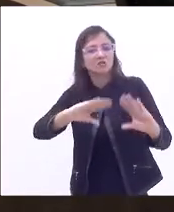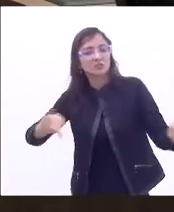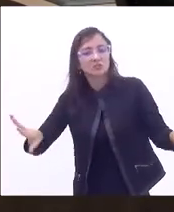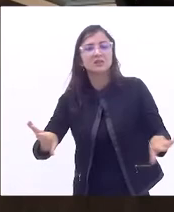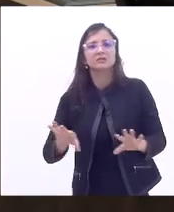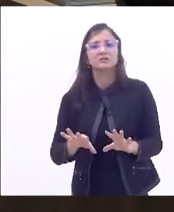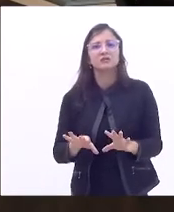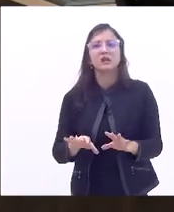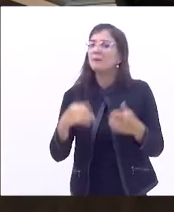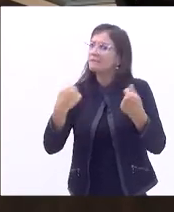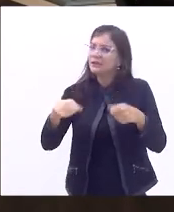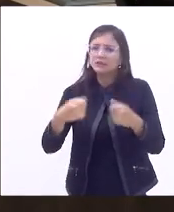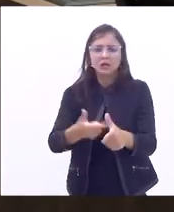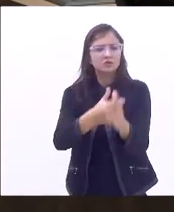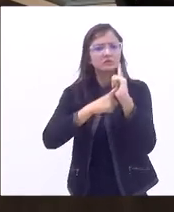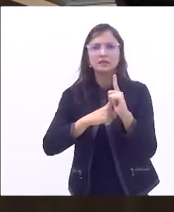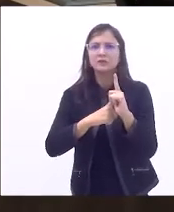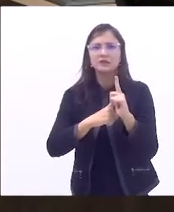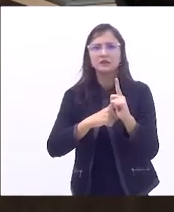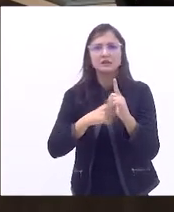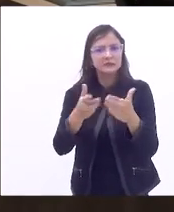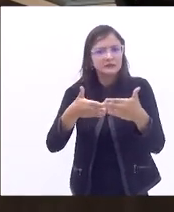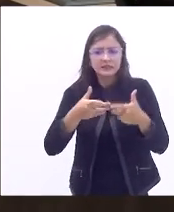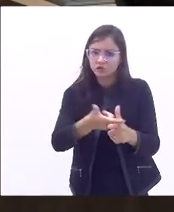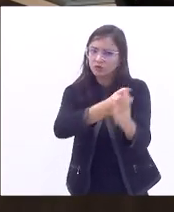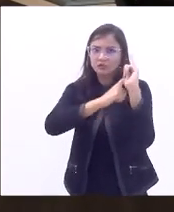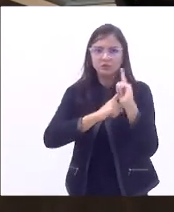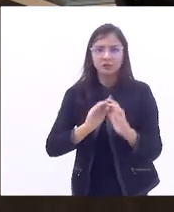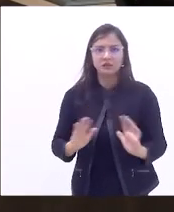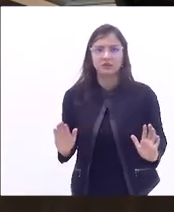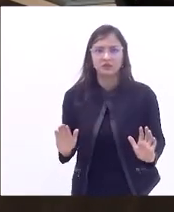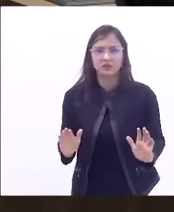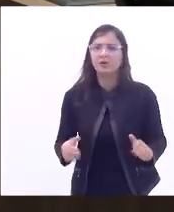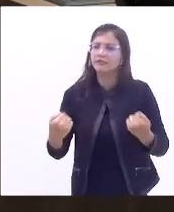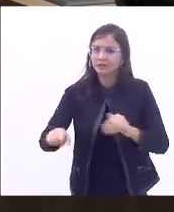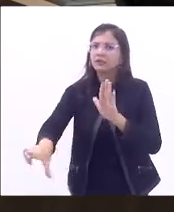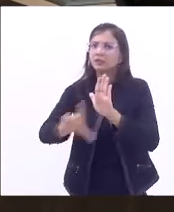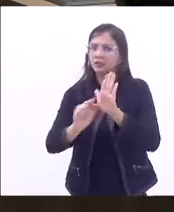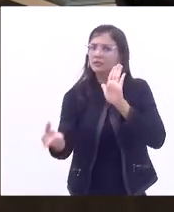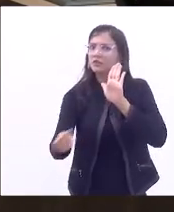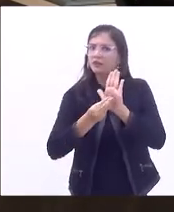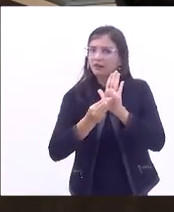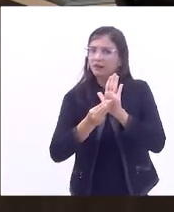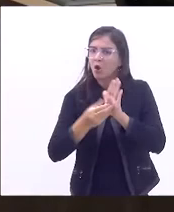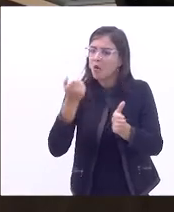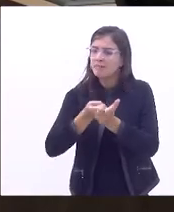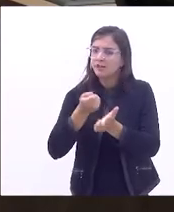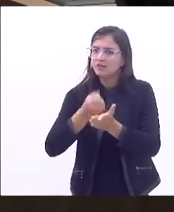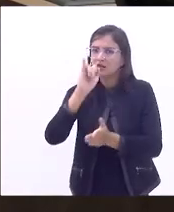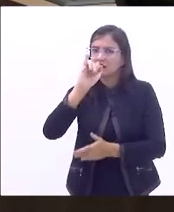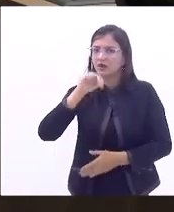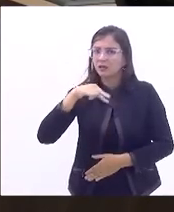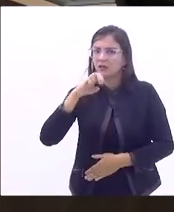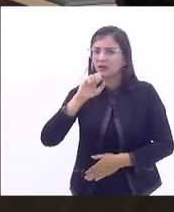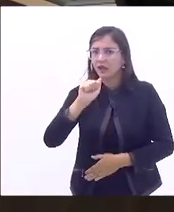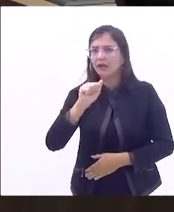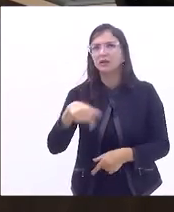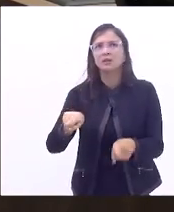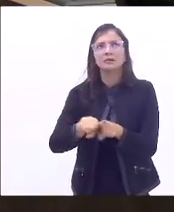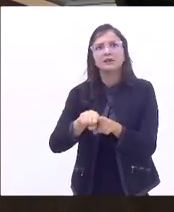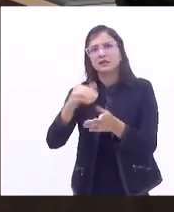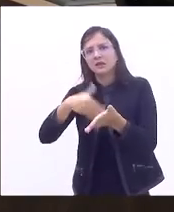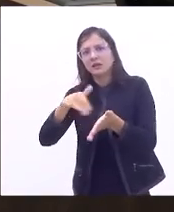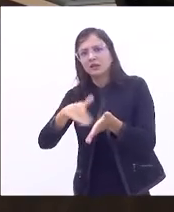licença. Vamos colocar na lei essa obrigatoriedade para que o INEA, para que o secretário de